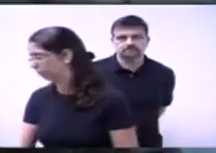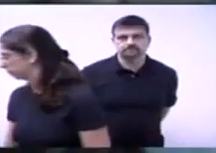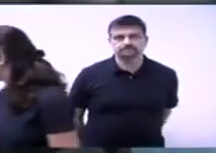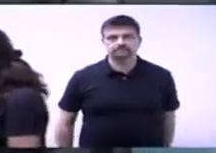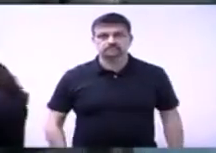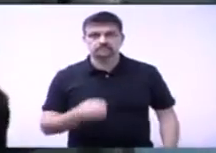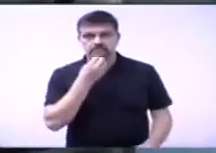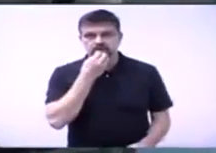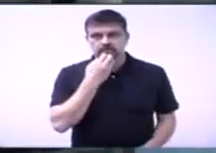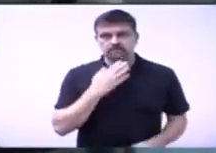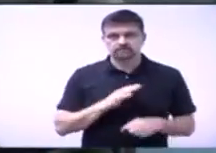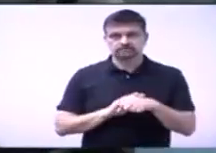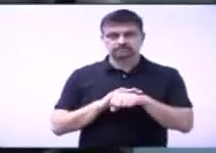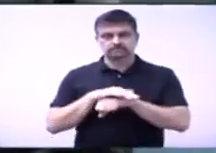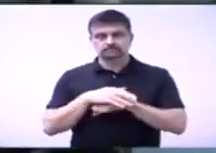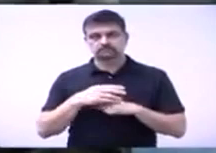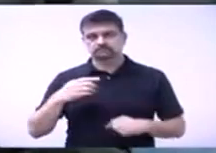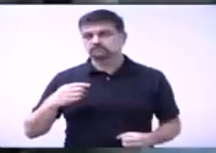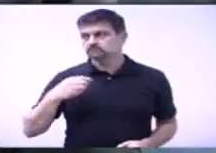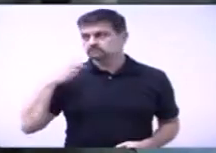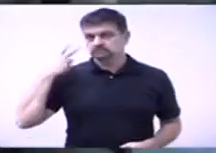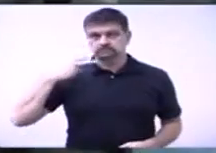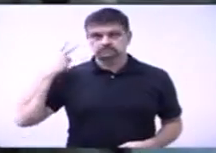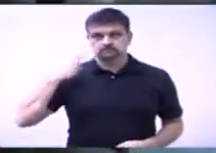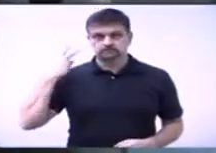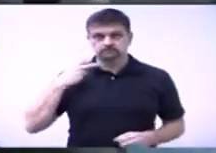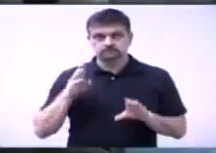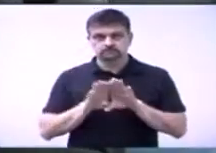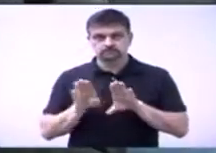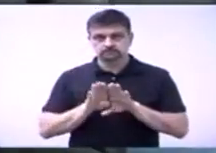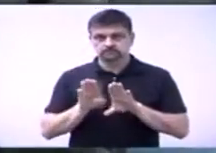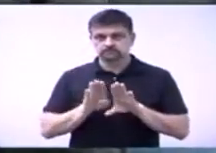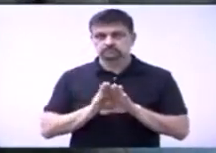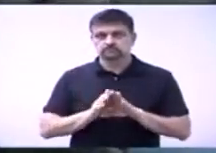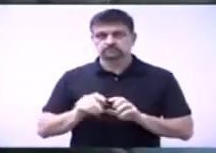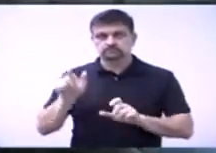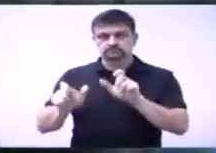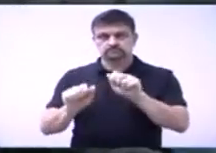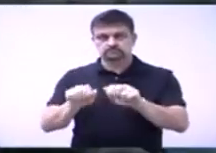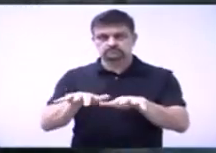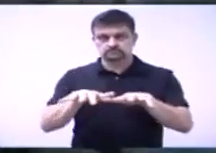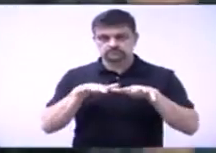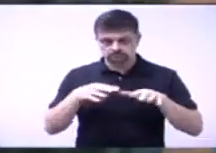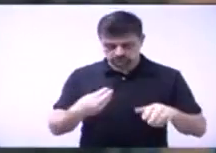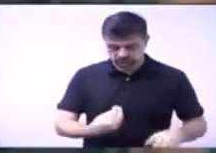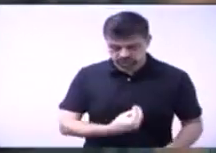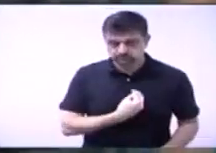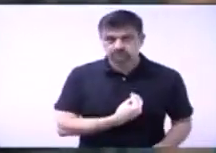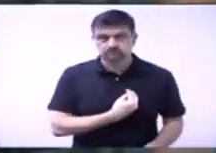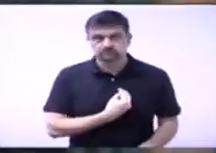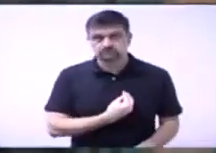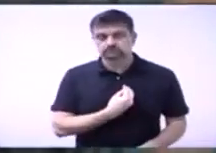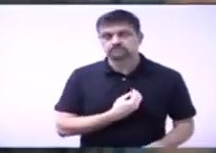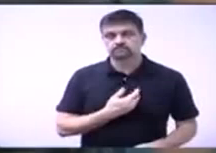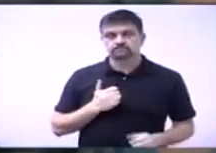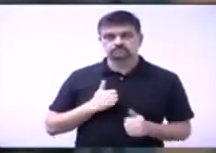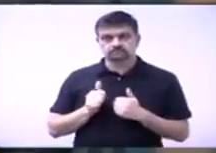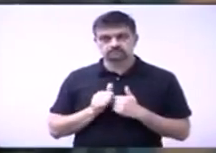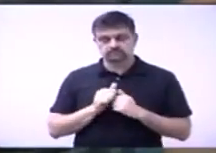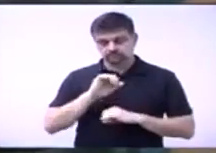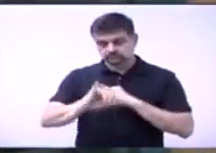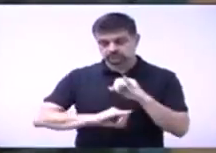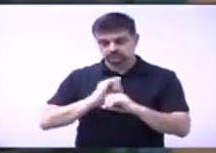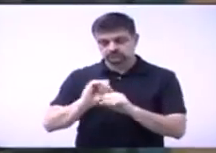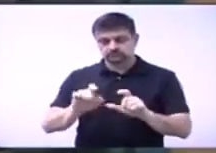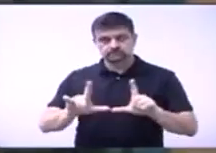presidente, vereadora, vereadores, público presente, público que nos acompanha pela